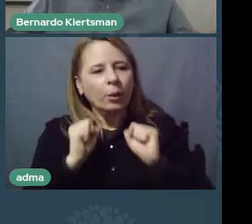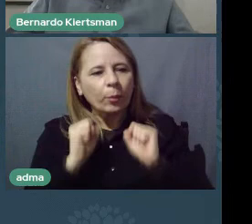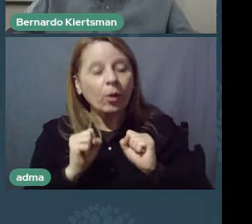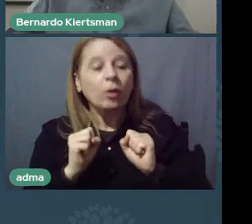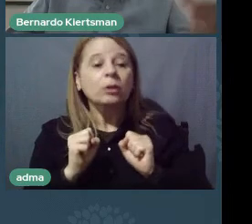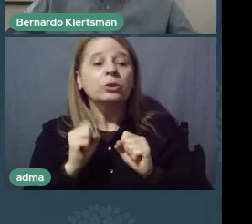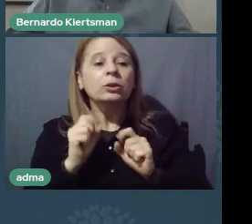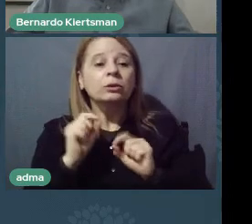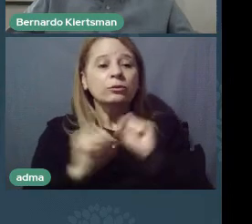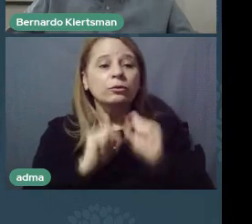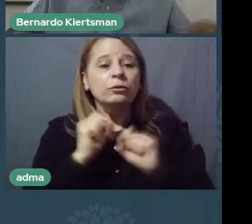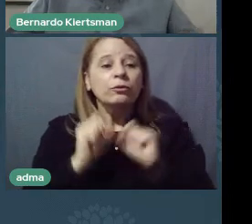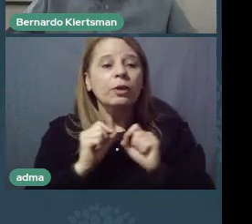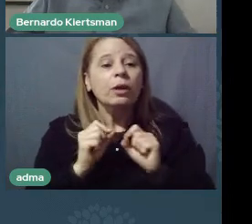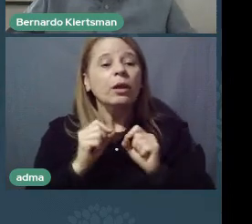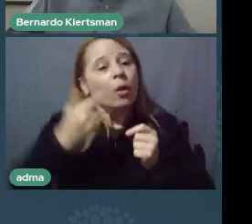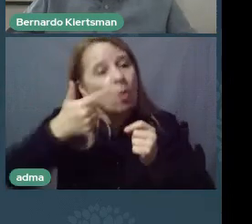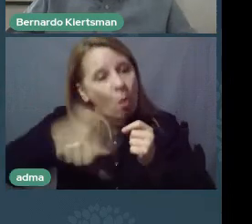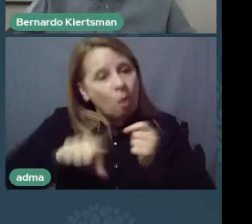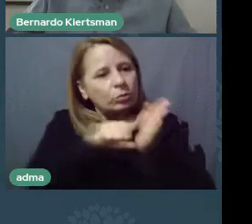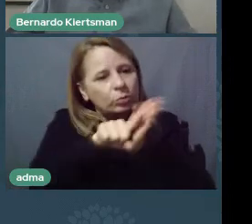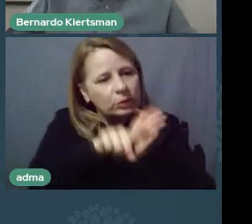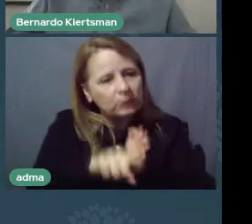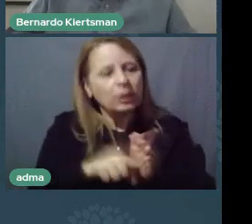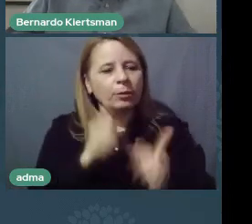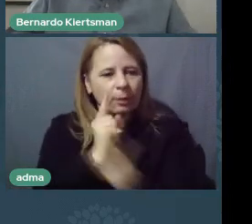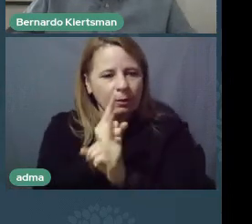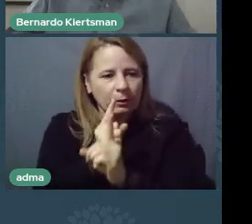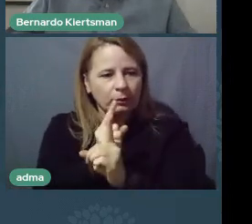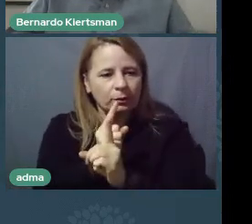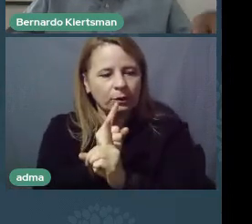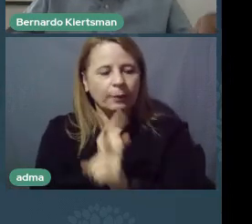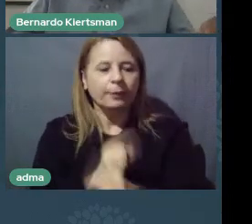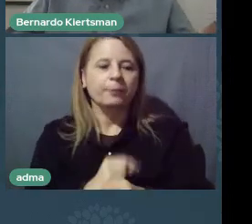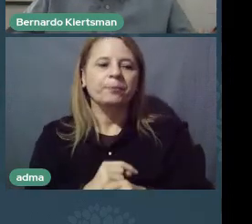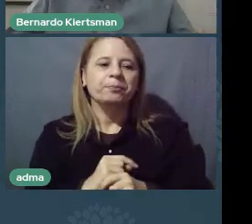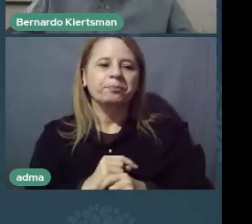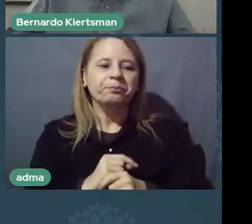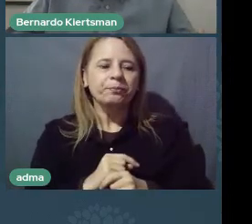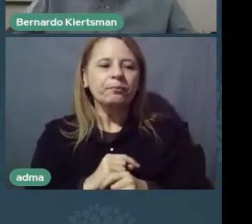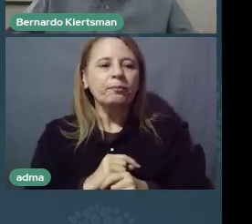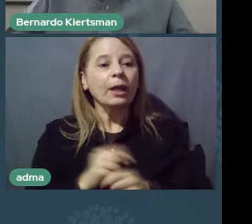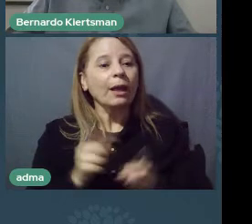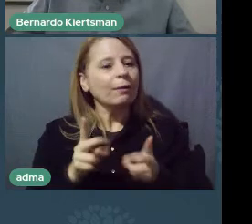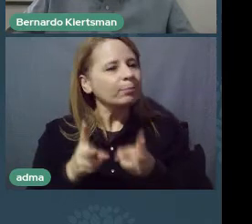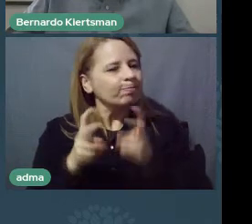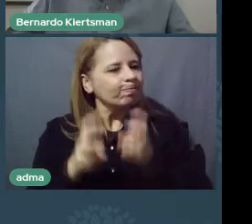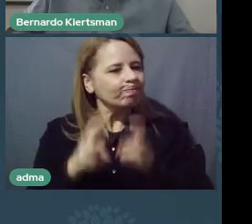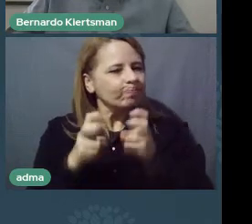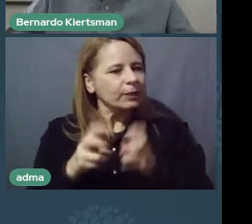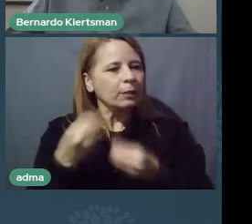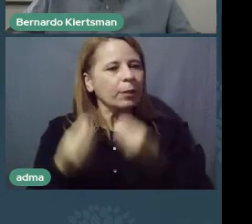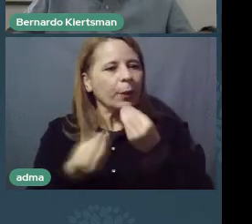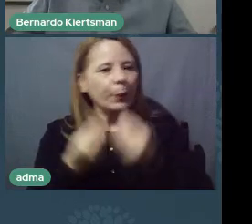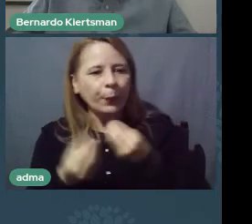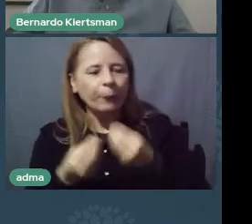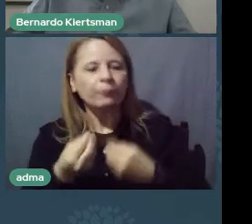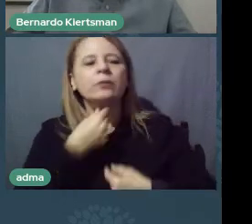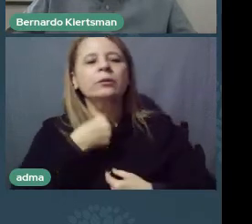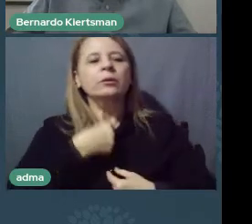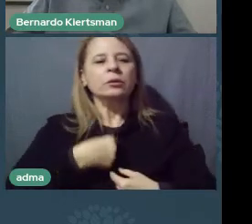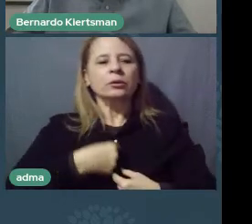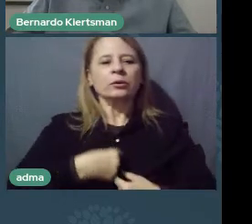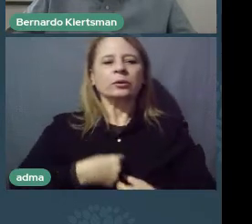de pico de fluxo, como já foi mostrado aí, e aí a gente vai ter condições de mostrar uma obstrução. E